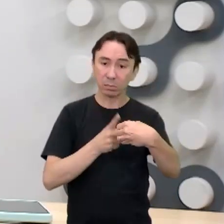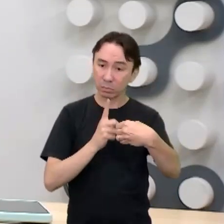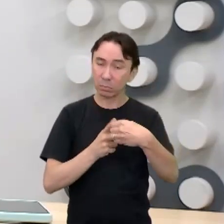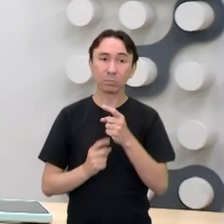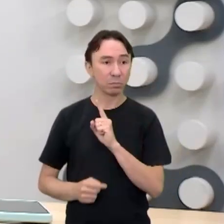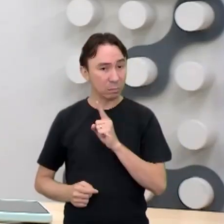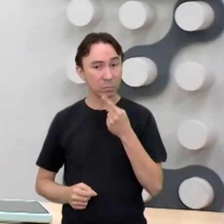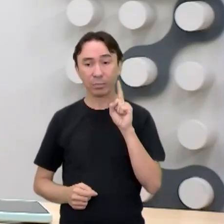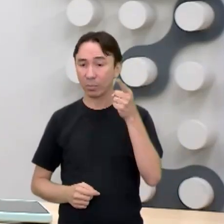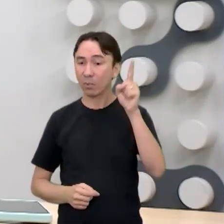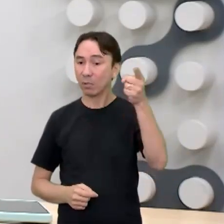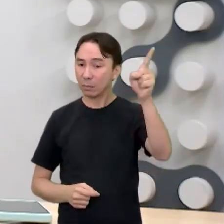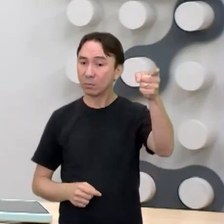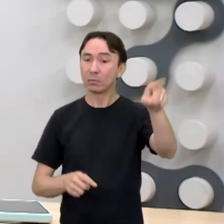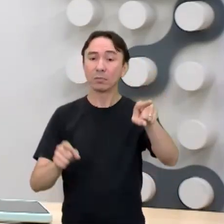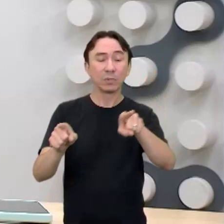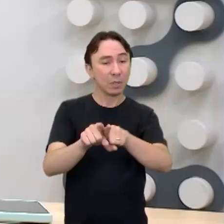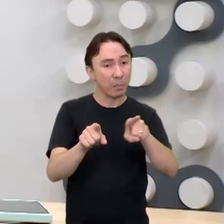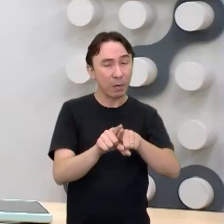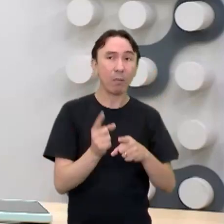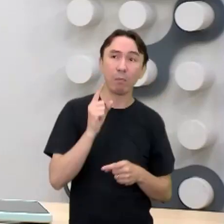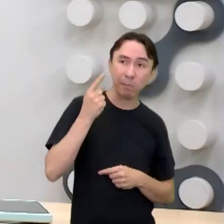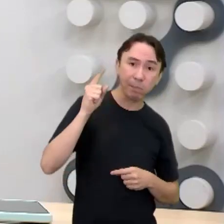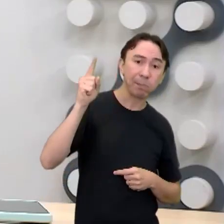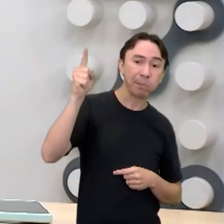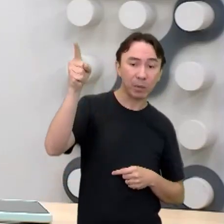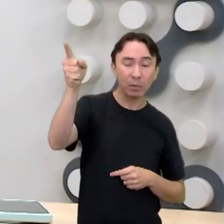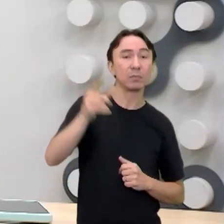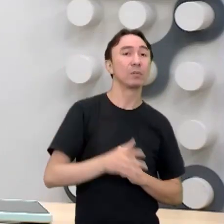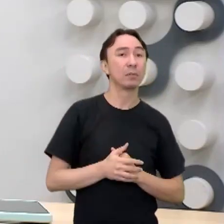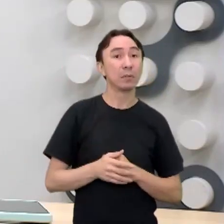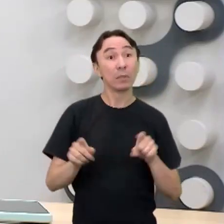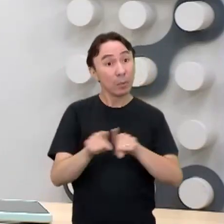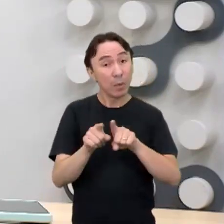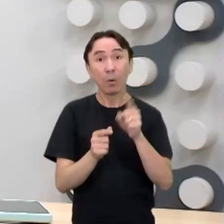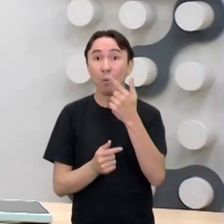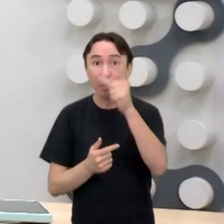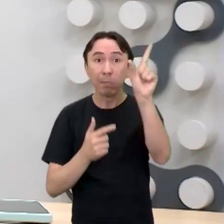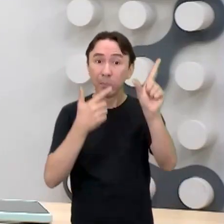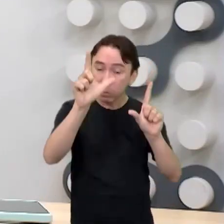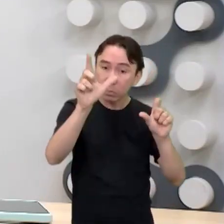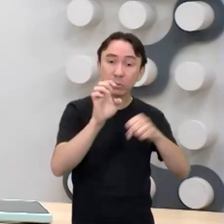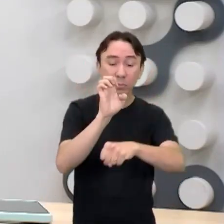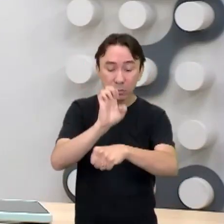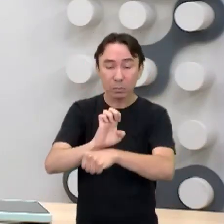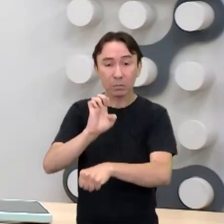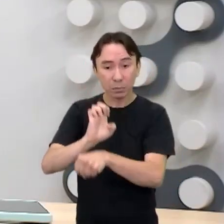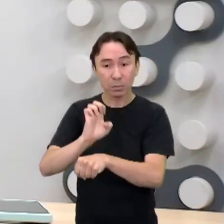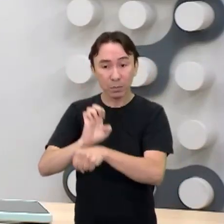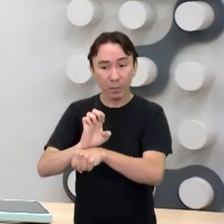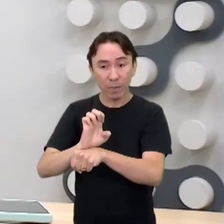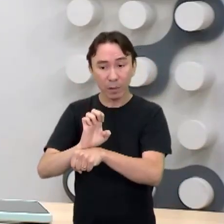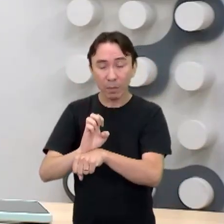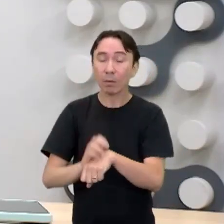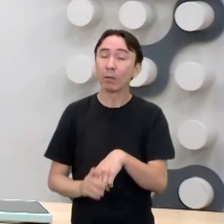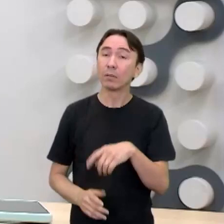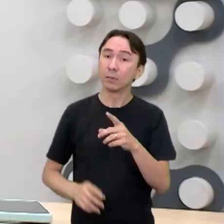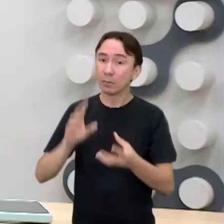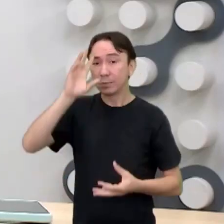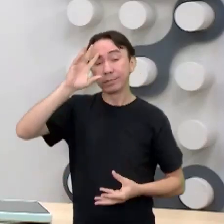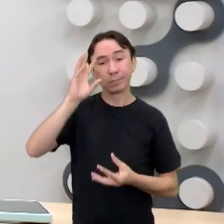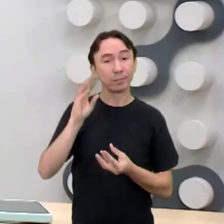grande centro aqui da cidade de São Paulo, como também de outros estados, né? Então, por isso que há uma consideração,